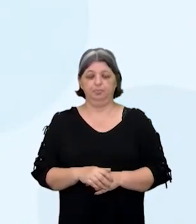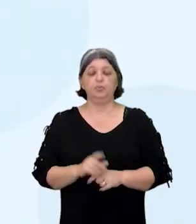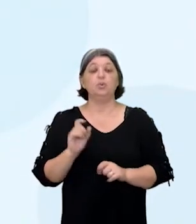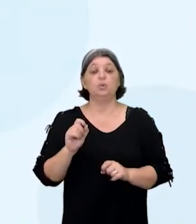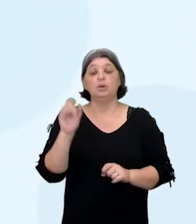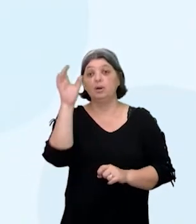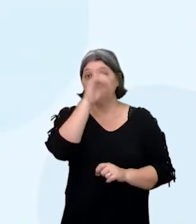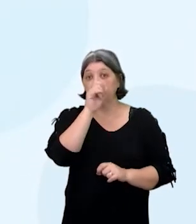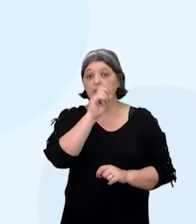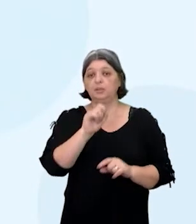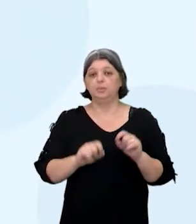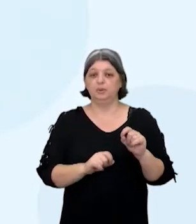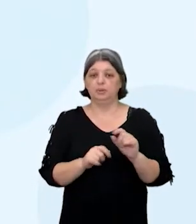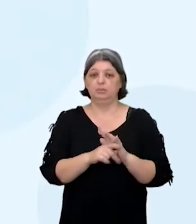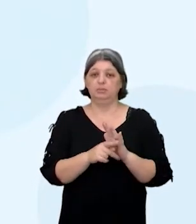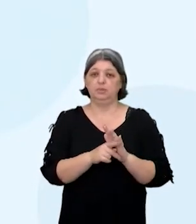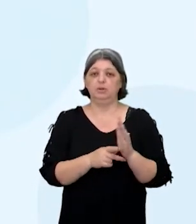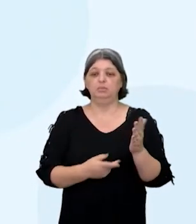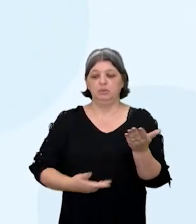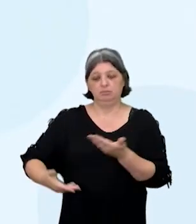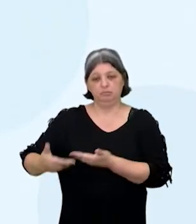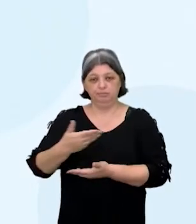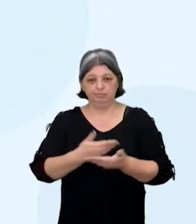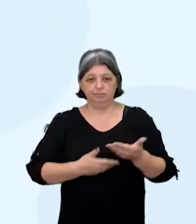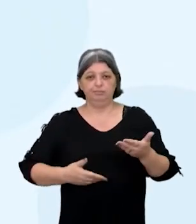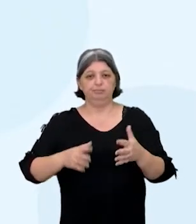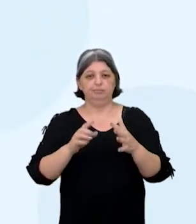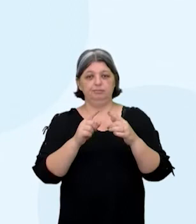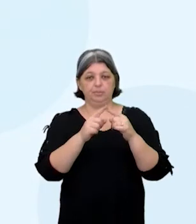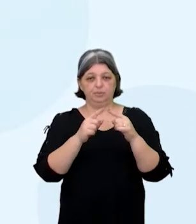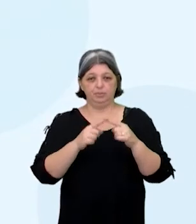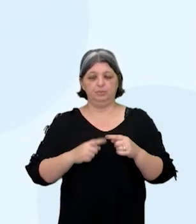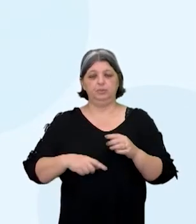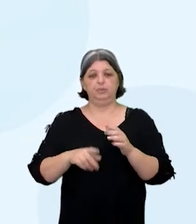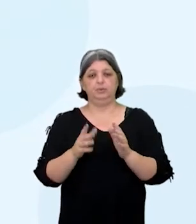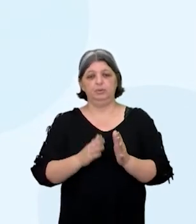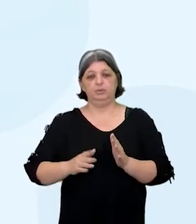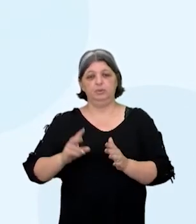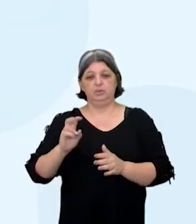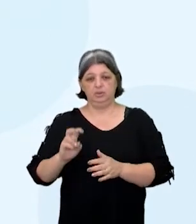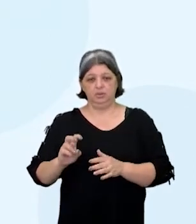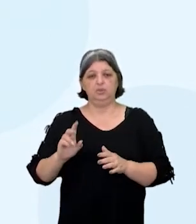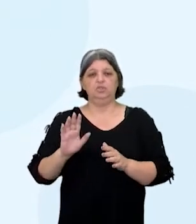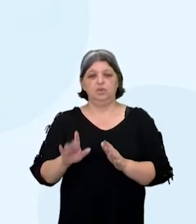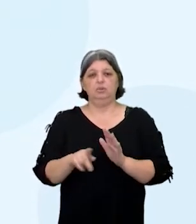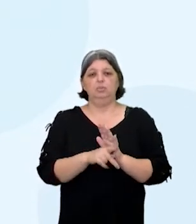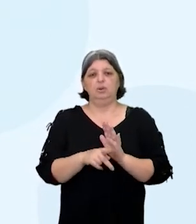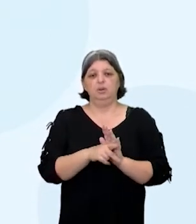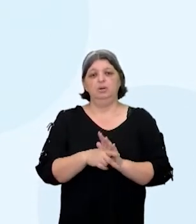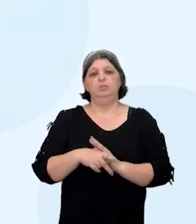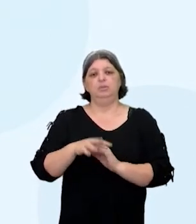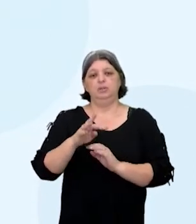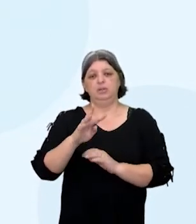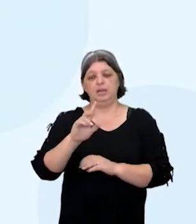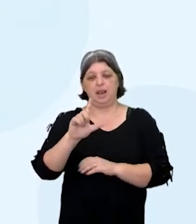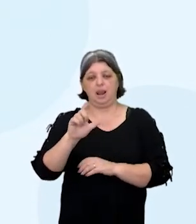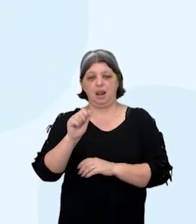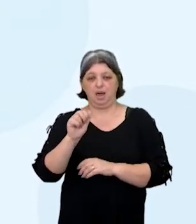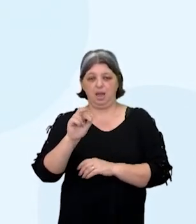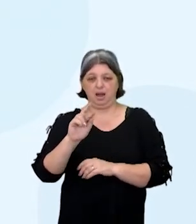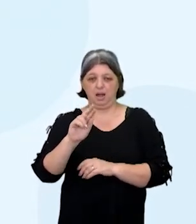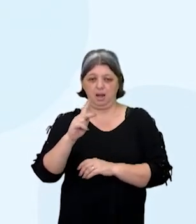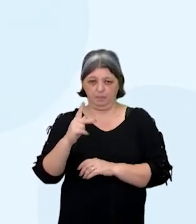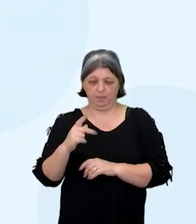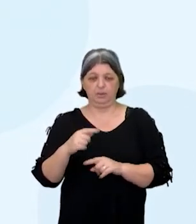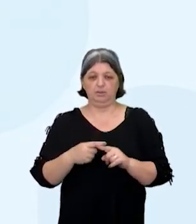interação, nós promovemos a interação com o componente 5, retomamos a temática do LARP, aí já foi citado durante as aulas